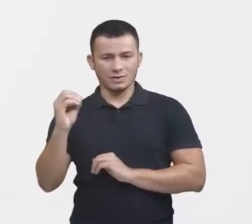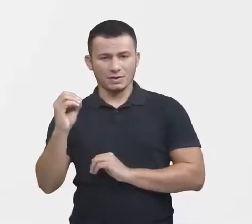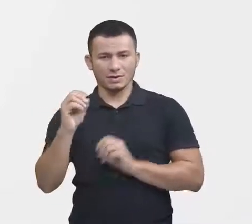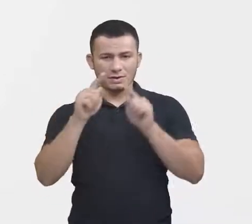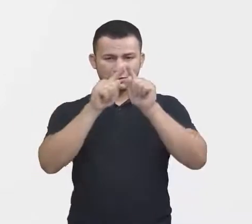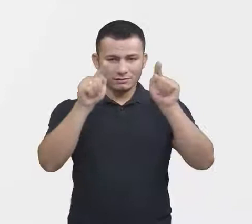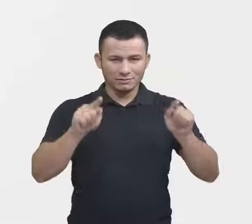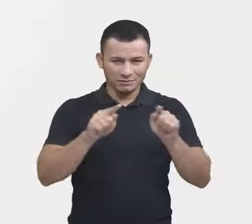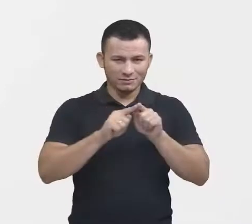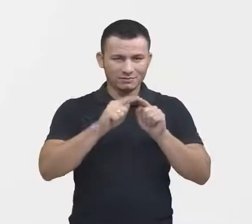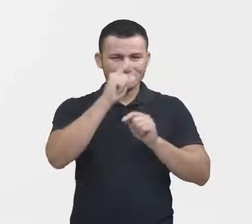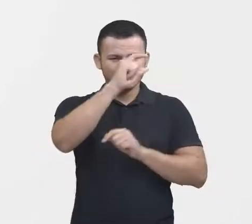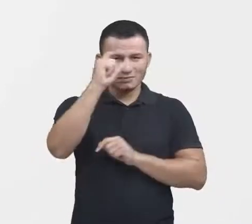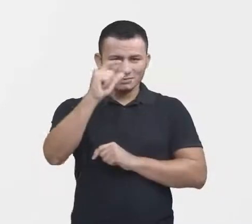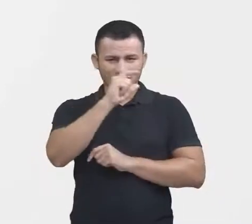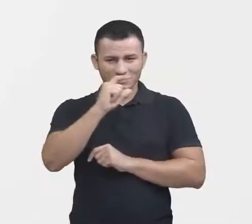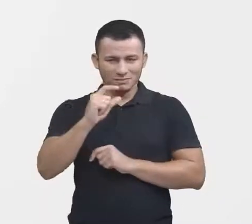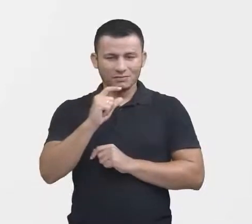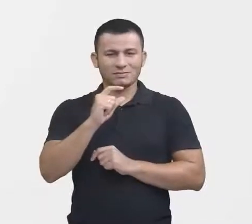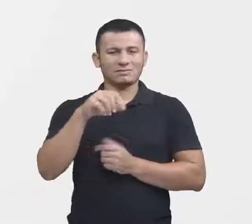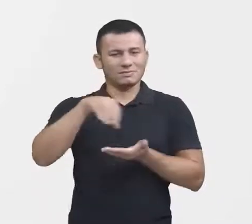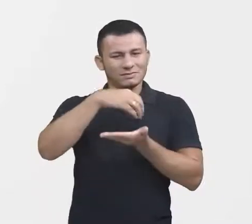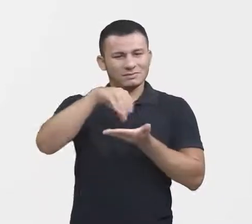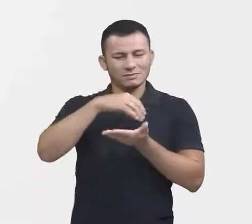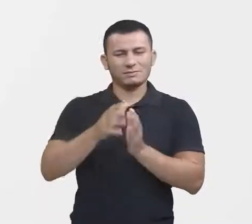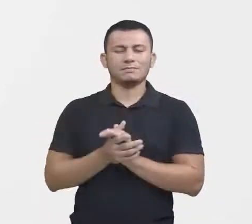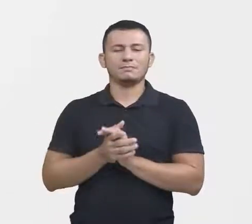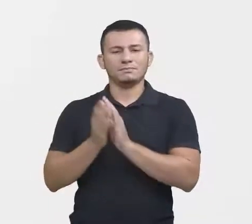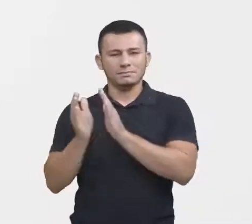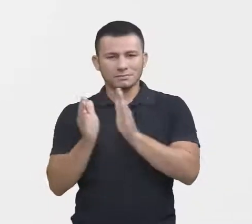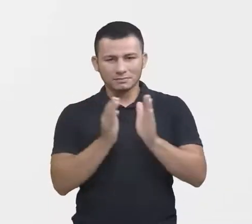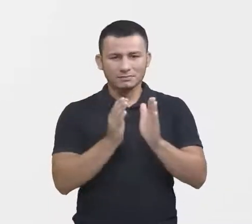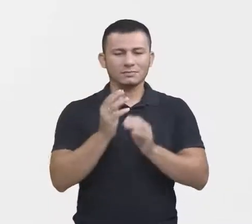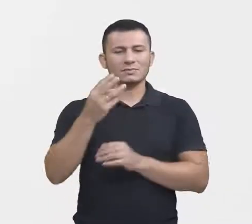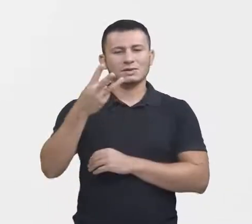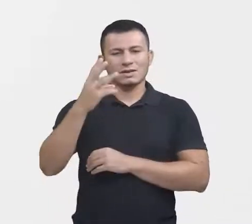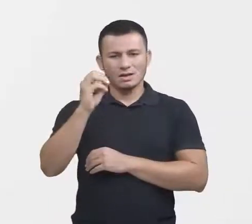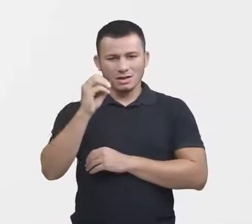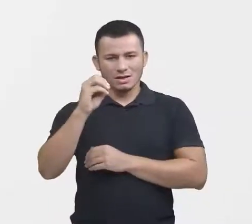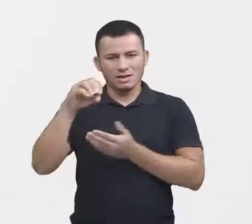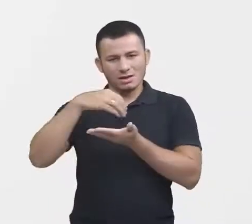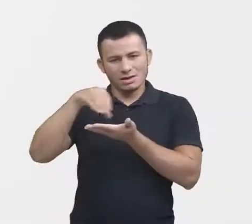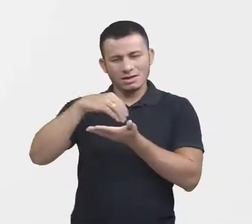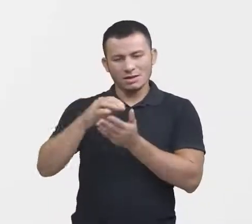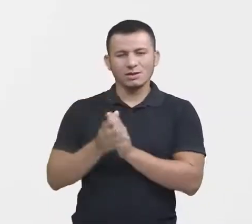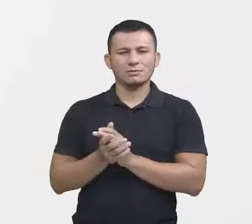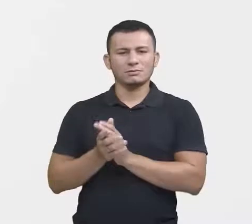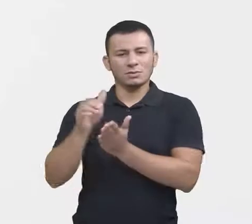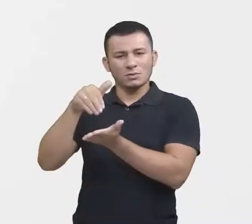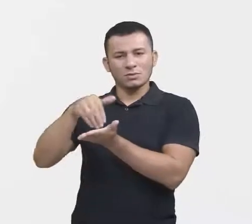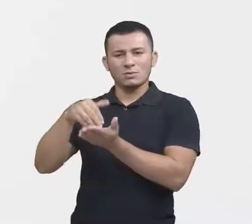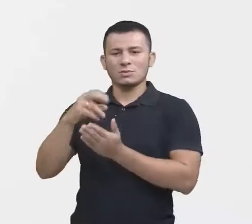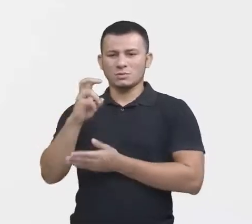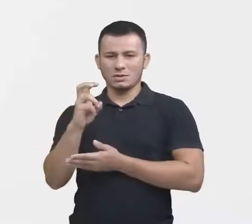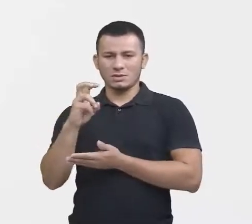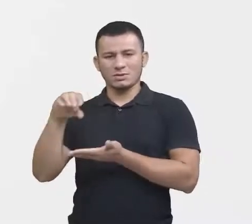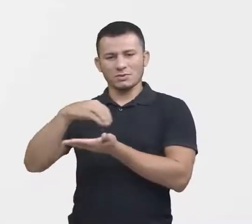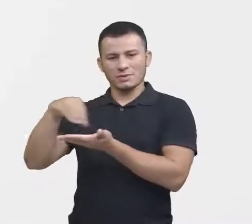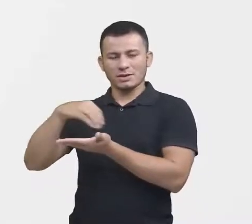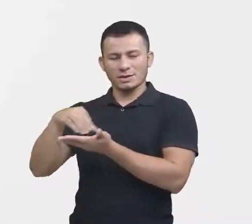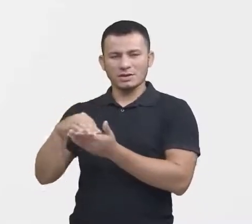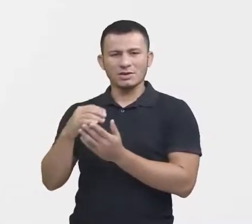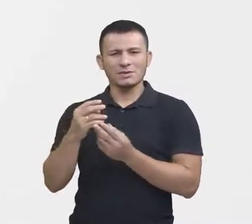depois 30 carrinhos depois cinco carrinhos eu der